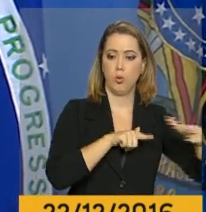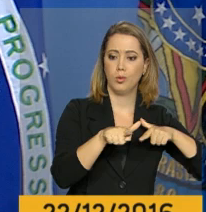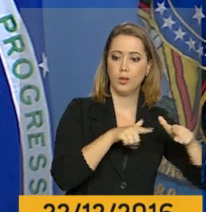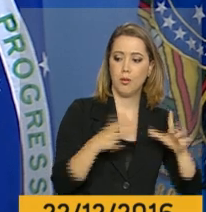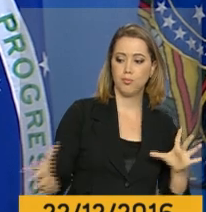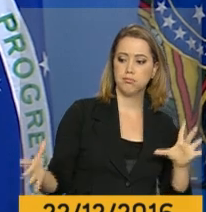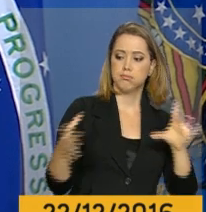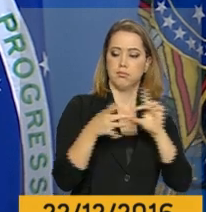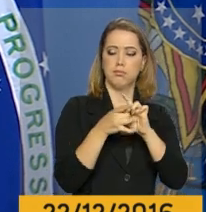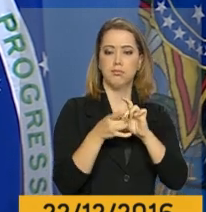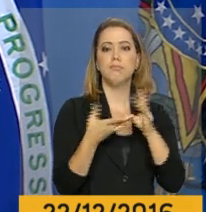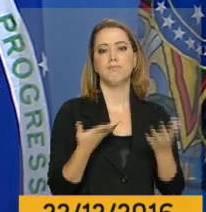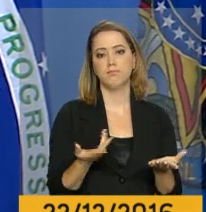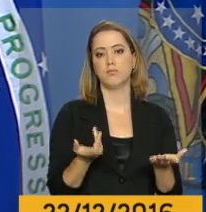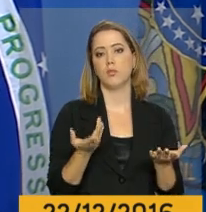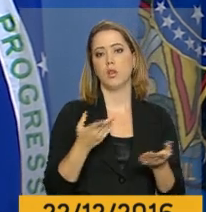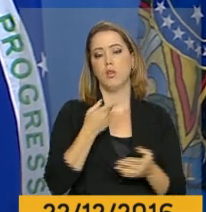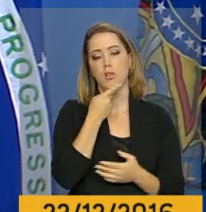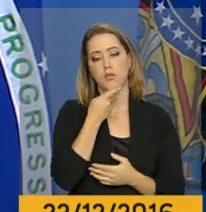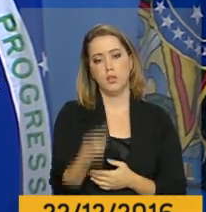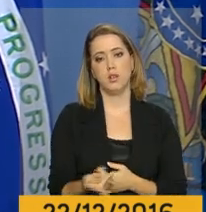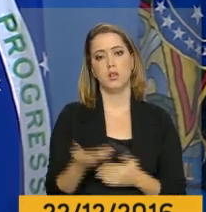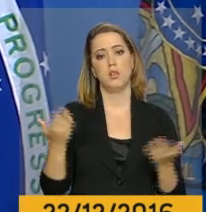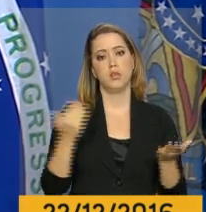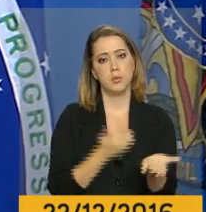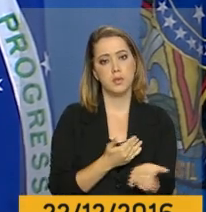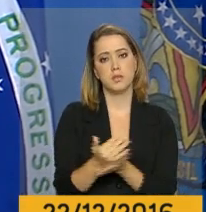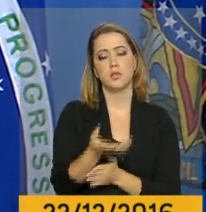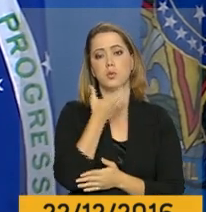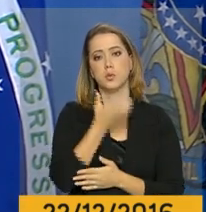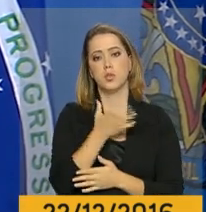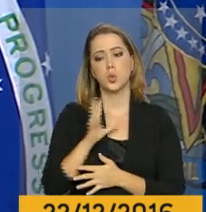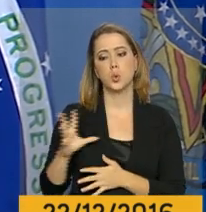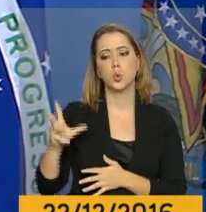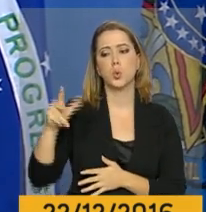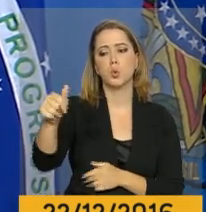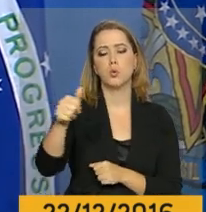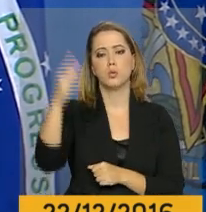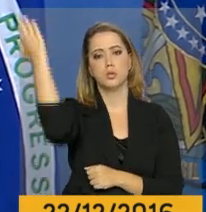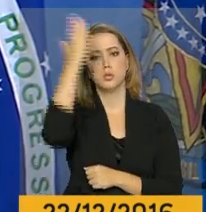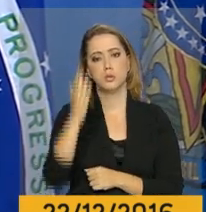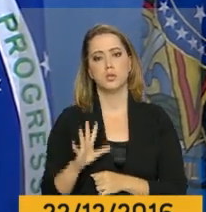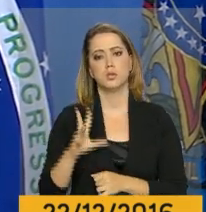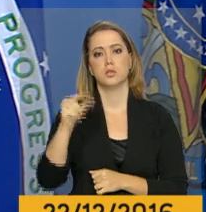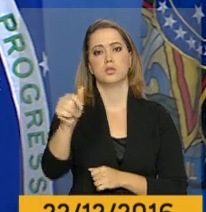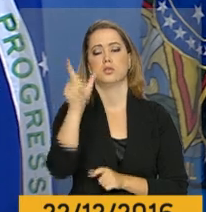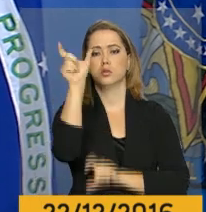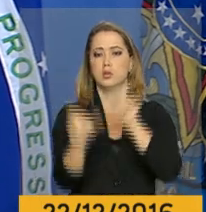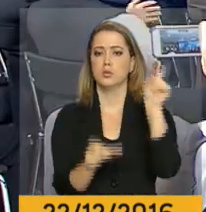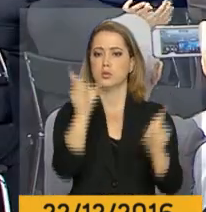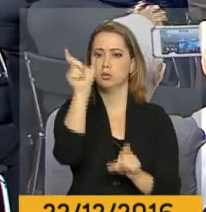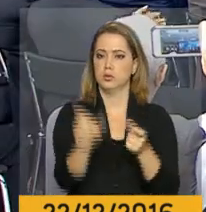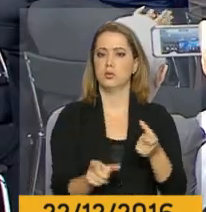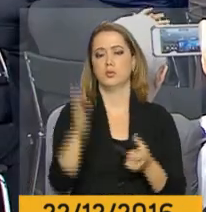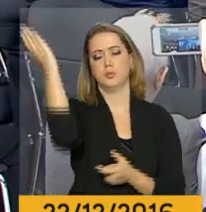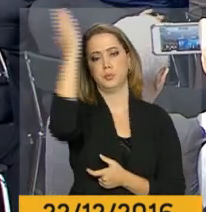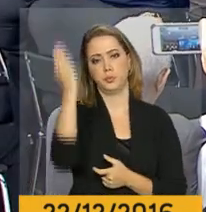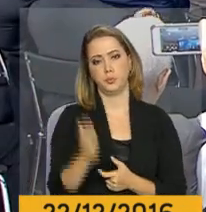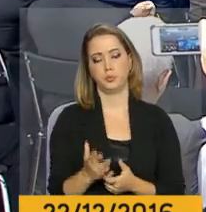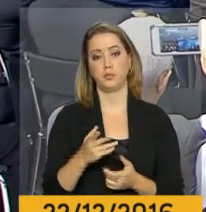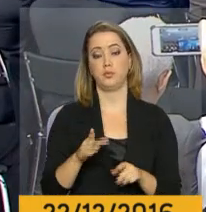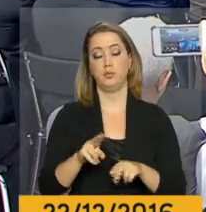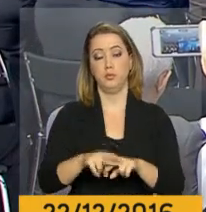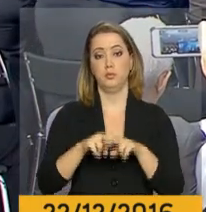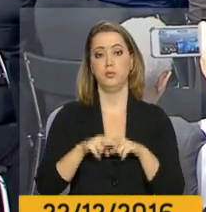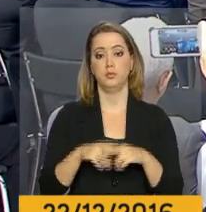dizer que a partir desse Natal nós conseguiremos unir todo o Brasil e todos os brasileiros? Eu não tenho dúvida disso.